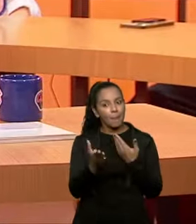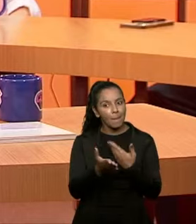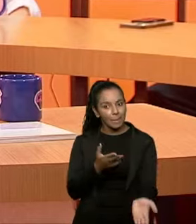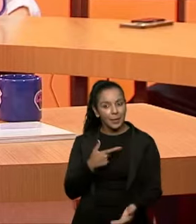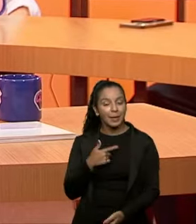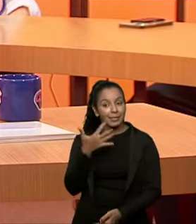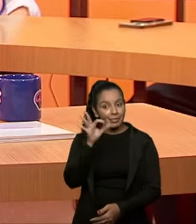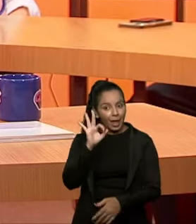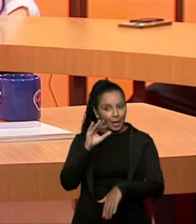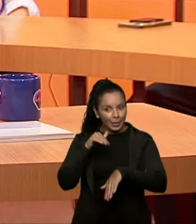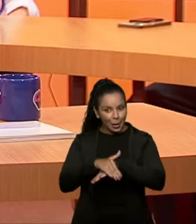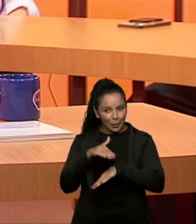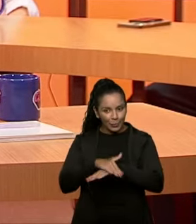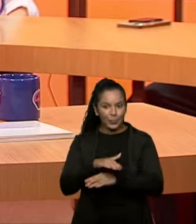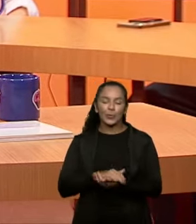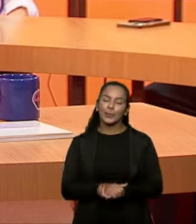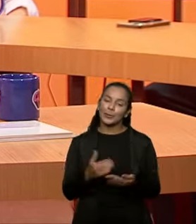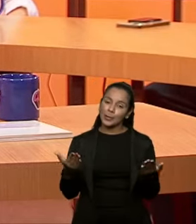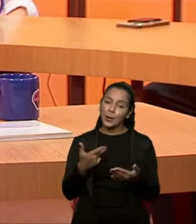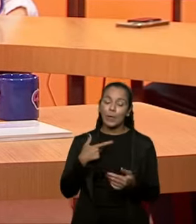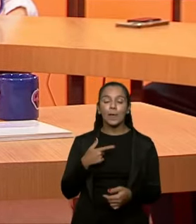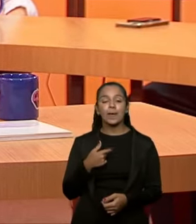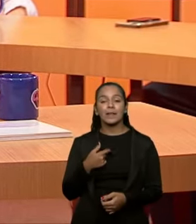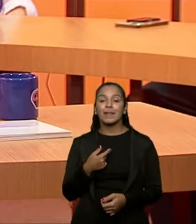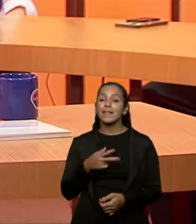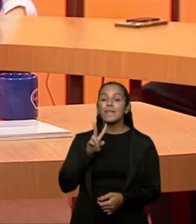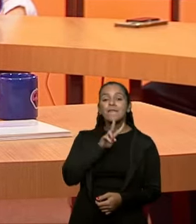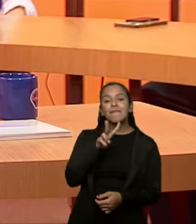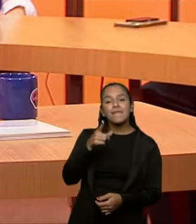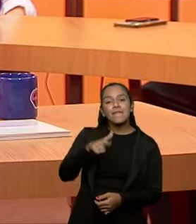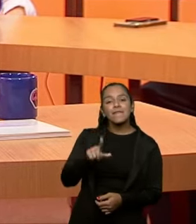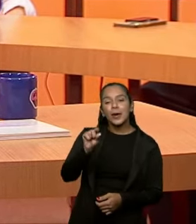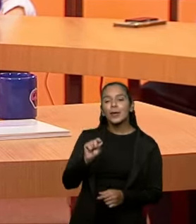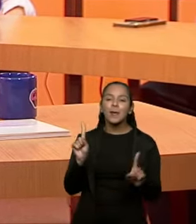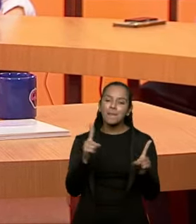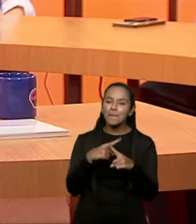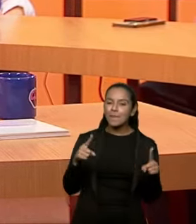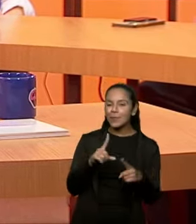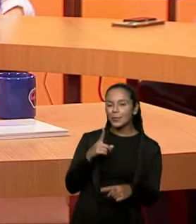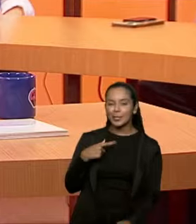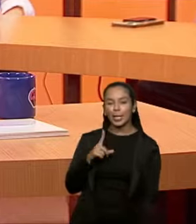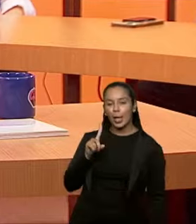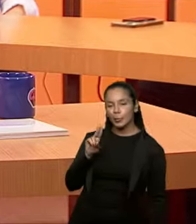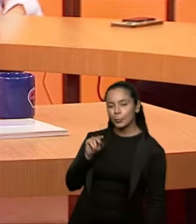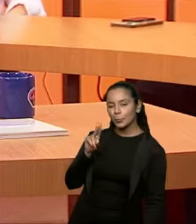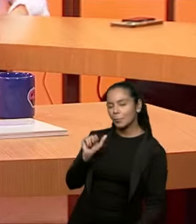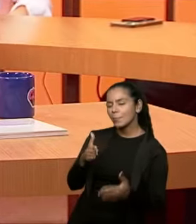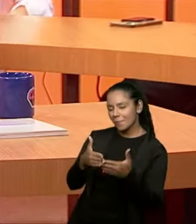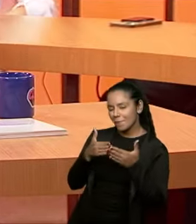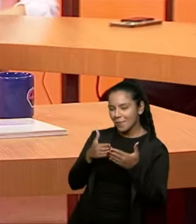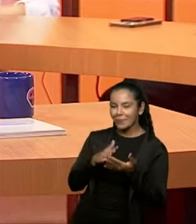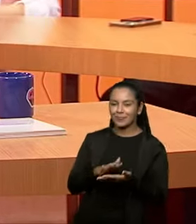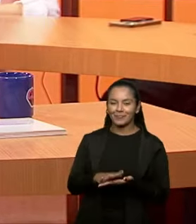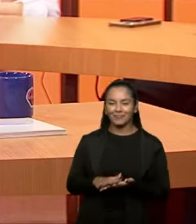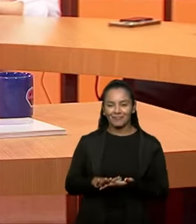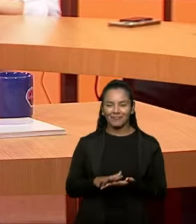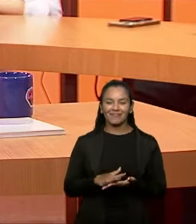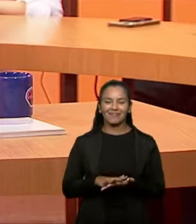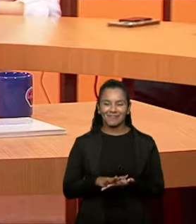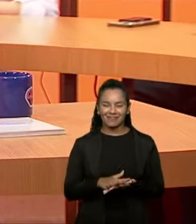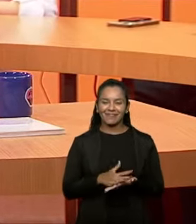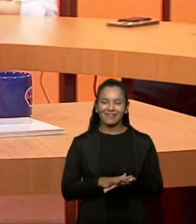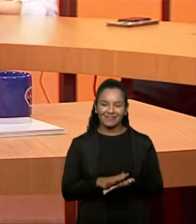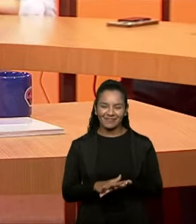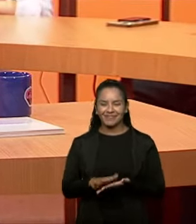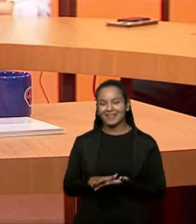Hoje, 10 horas da noite, hein? E agora a gente vai escutar mais ele, um pouquinho de música, Duduzinho, por favor. Ai, olha